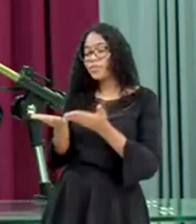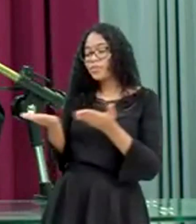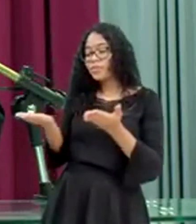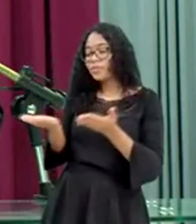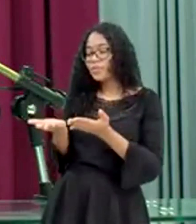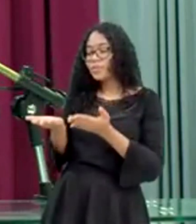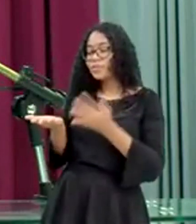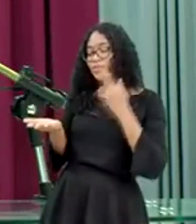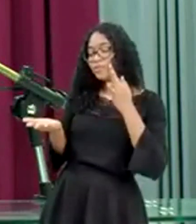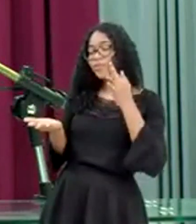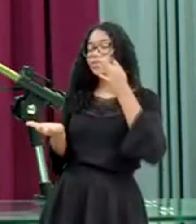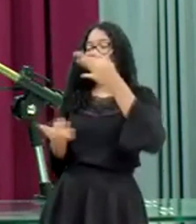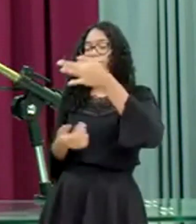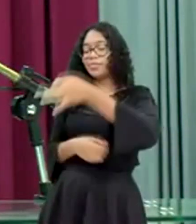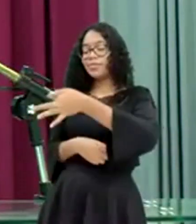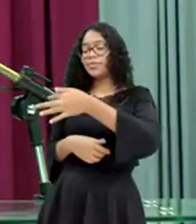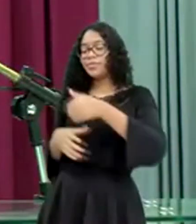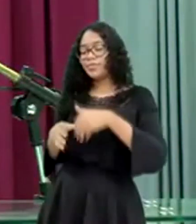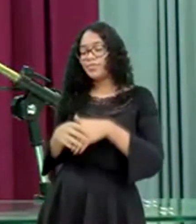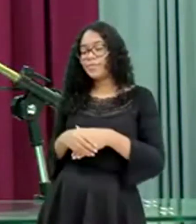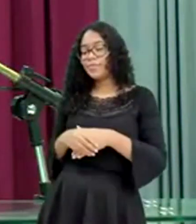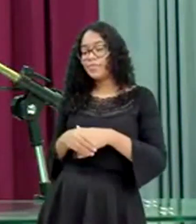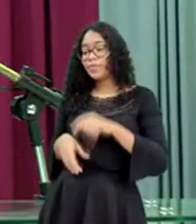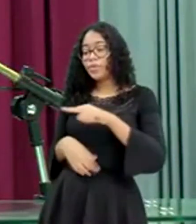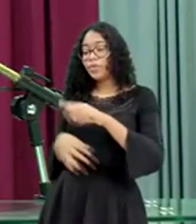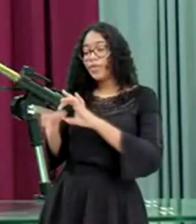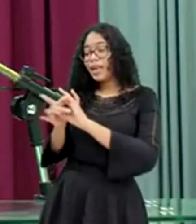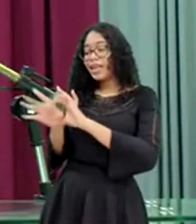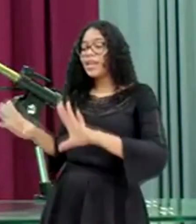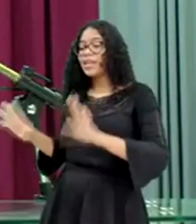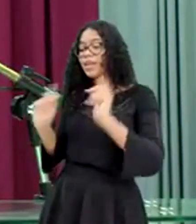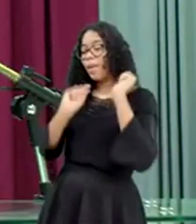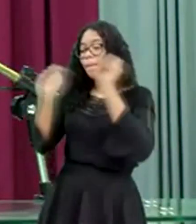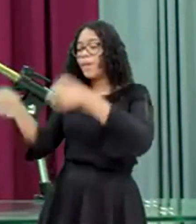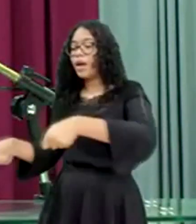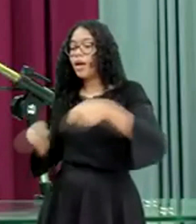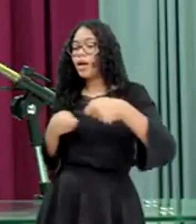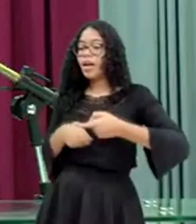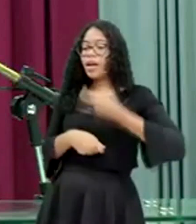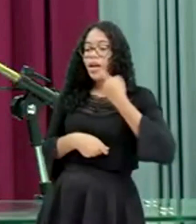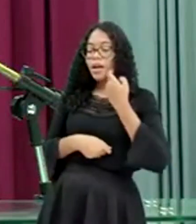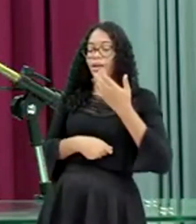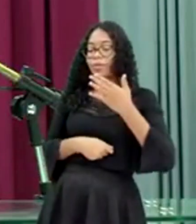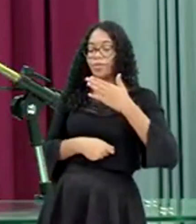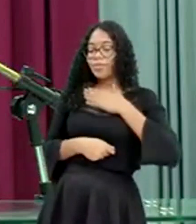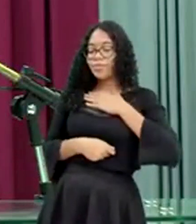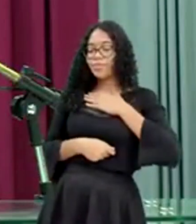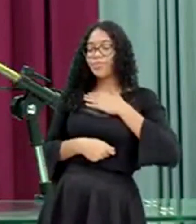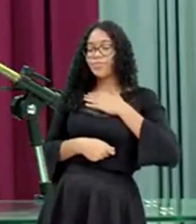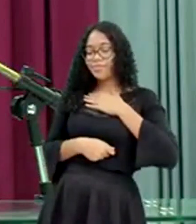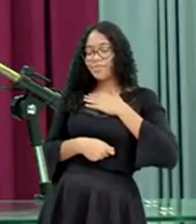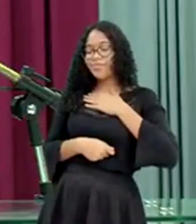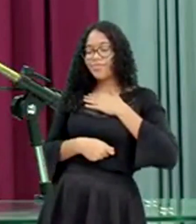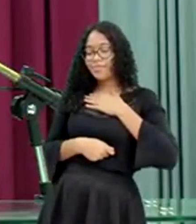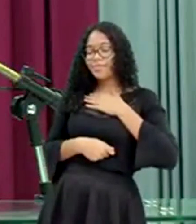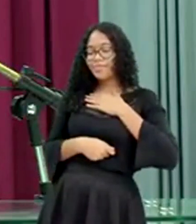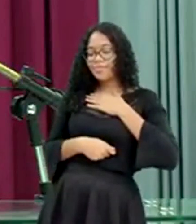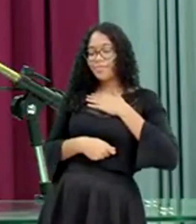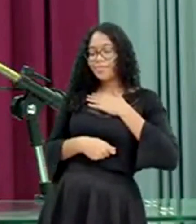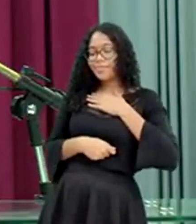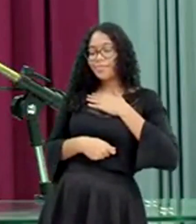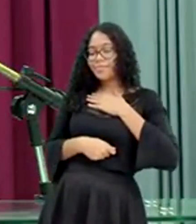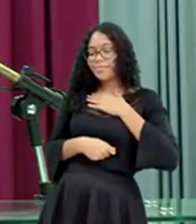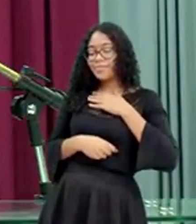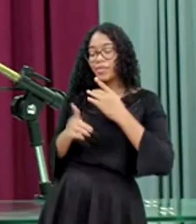filho, tu vais deixar de ser pescador de peixe e serás pescador de homens.